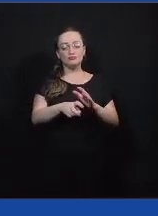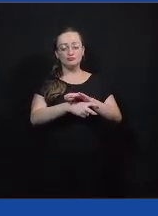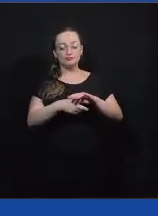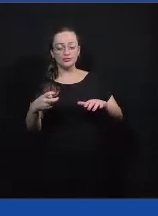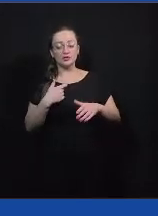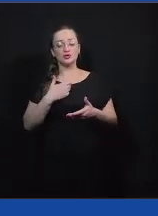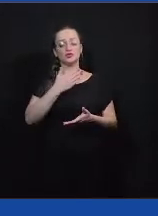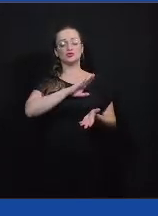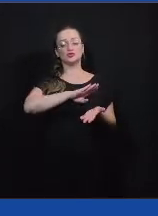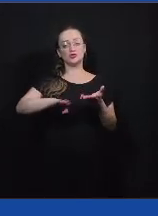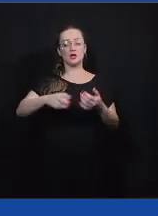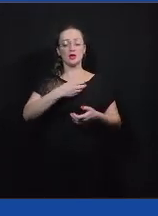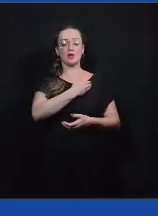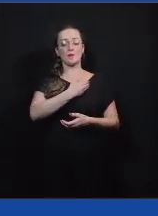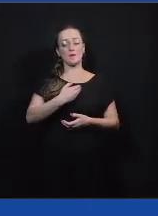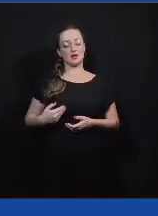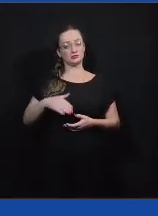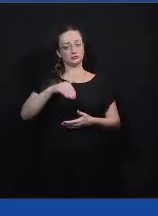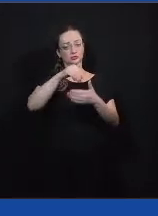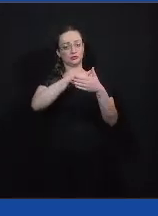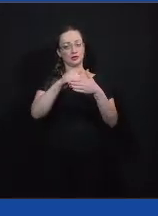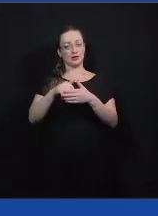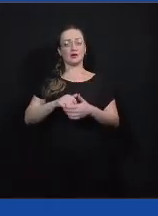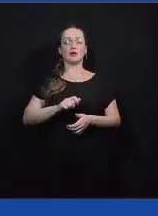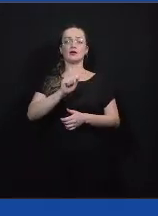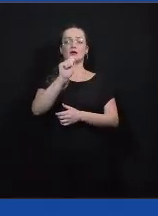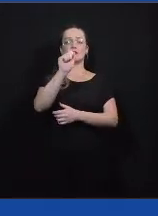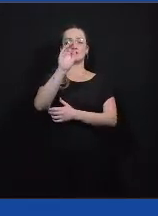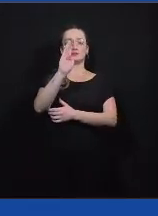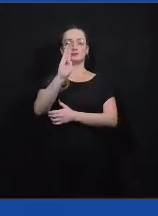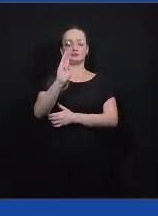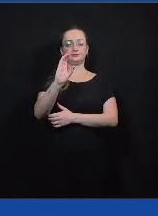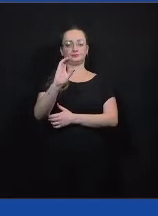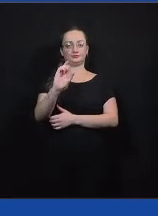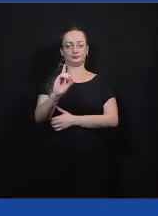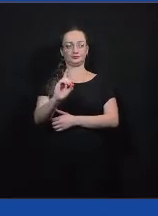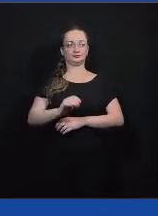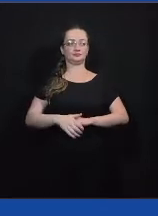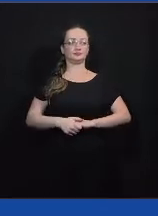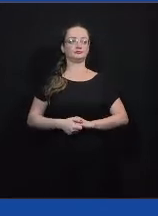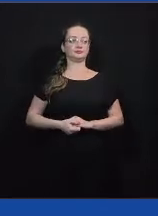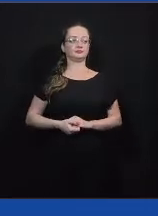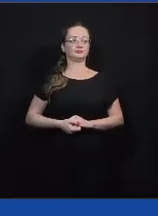tira Presidente leitor a b c ou d e